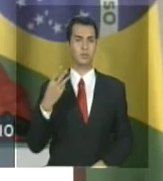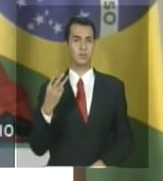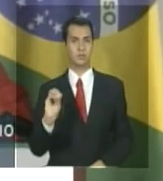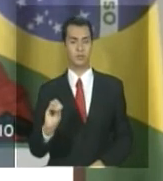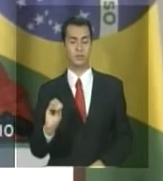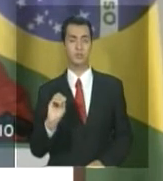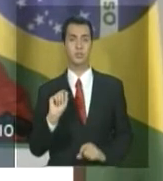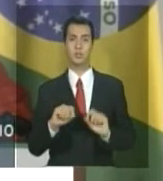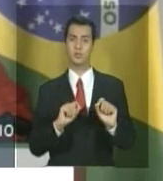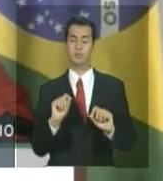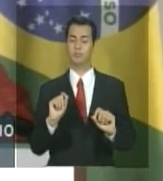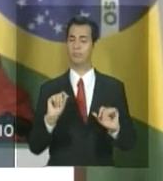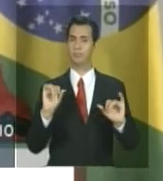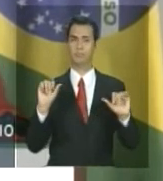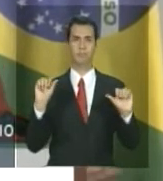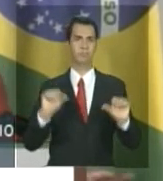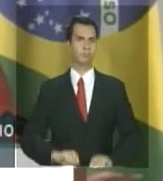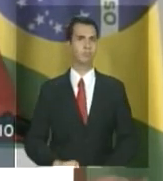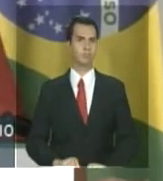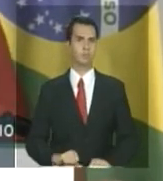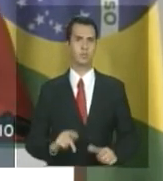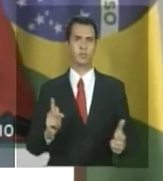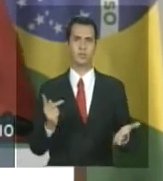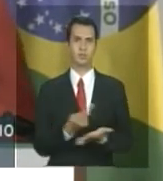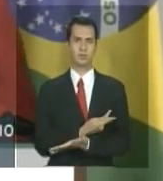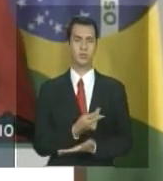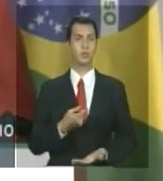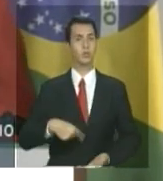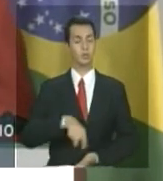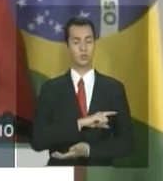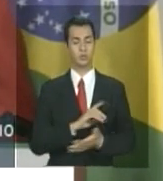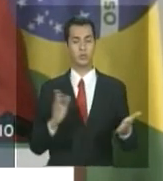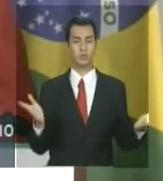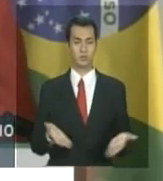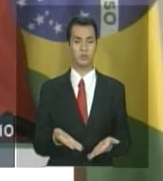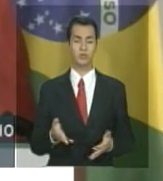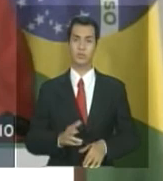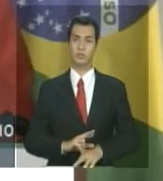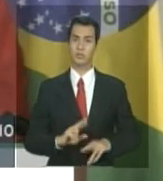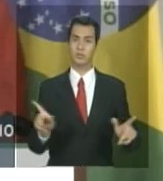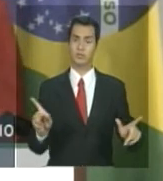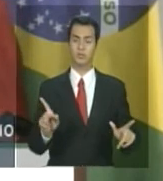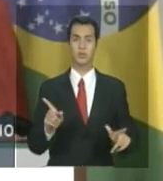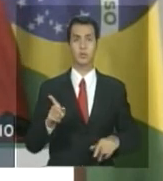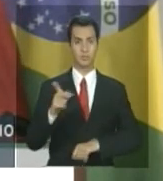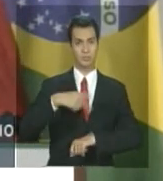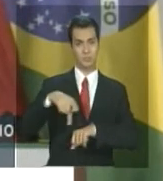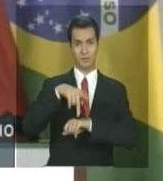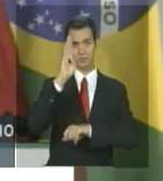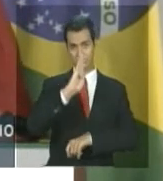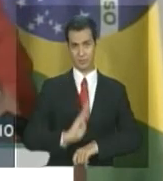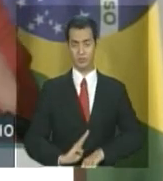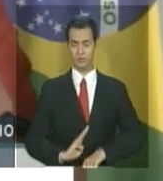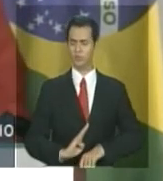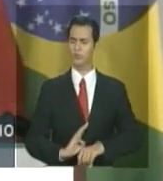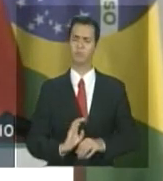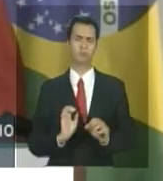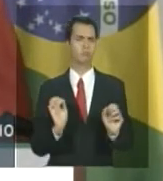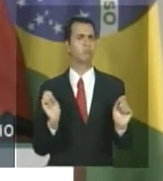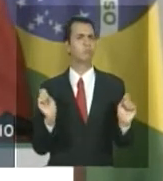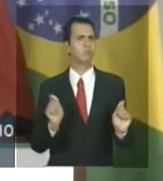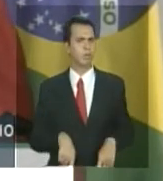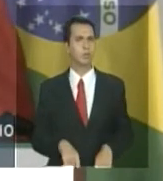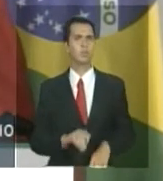trágicas consequências. Nós somos um país pronto para cooperar, pronto